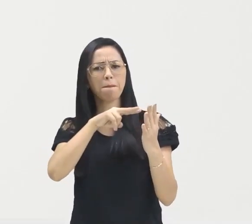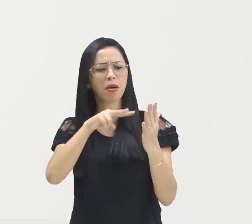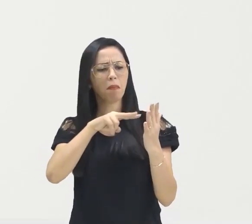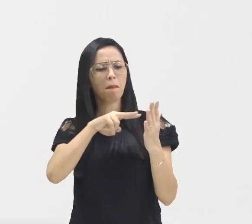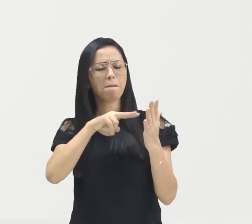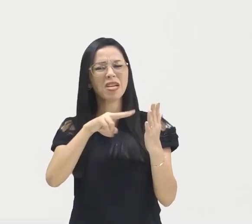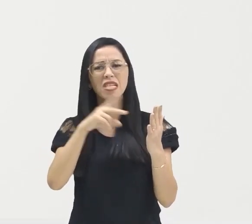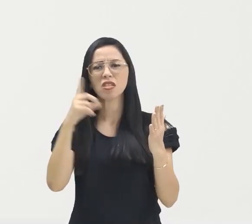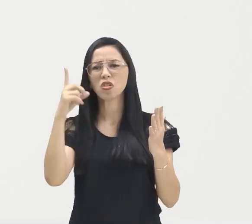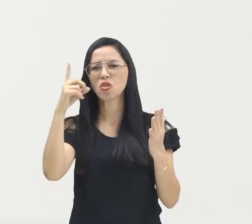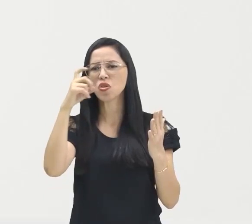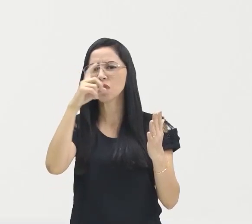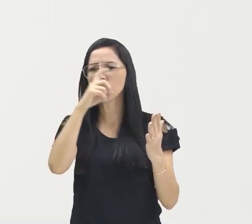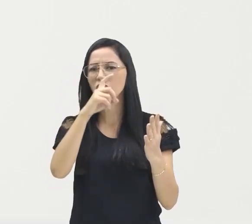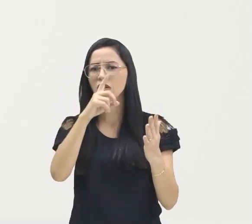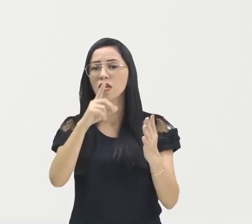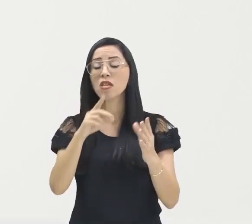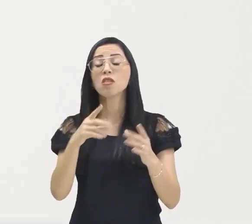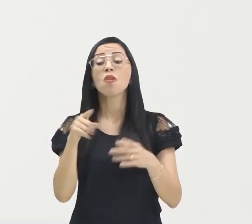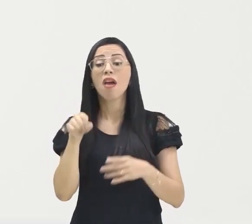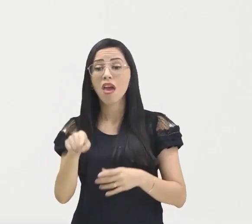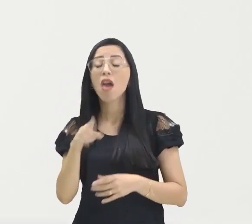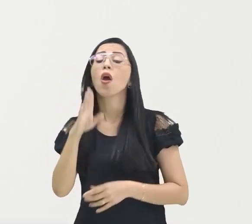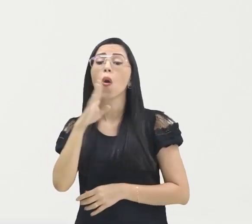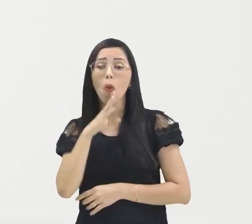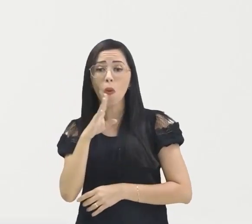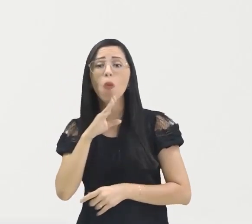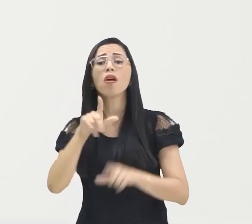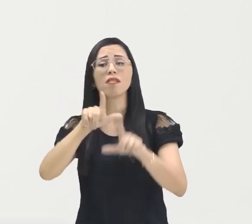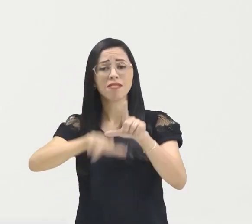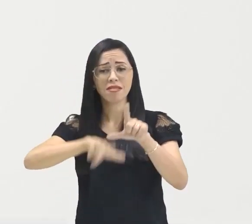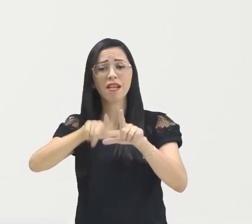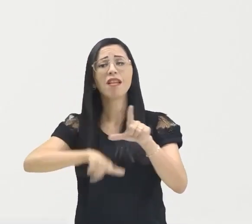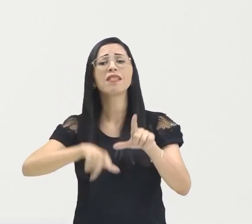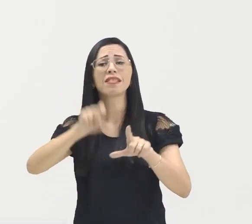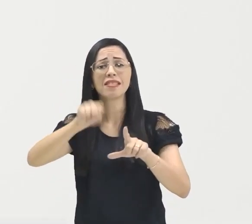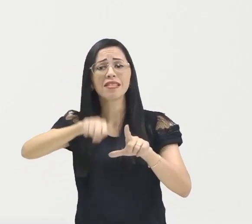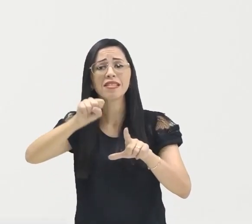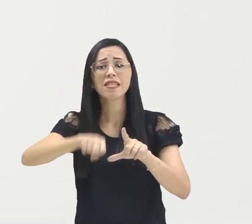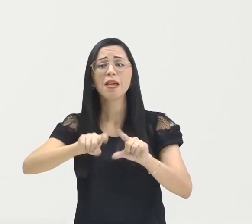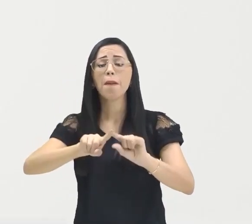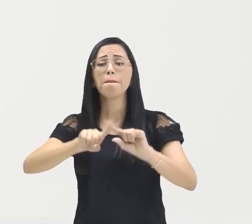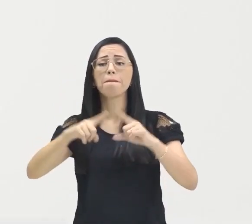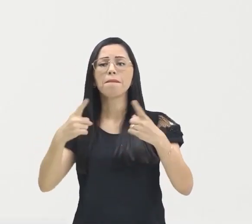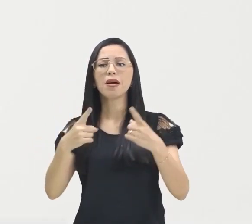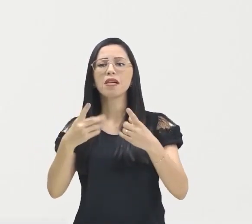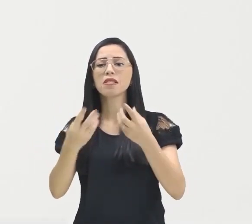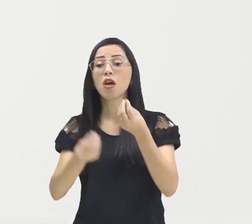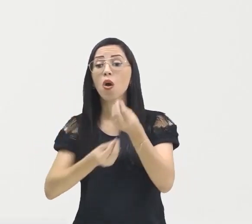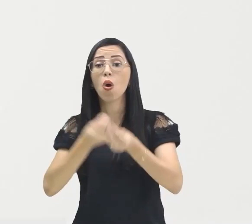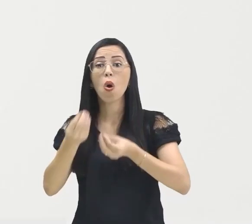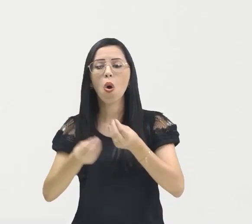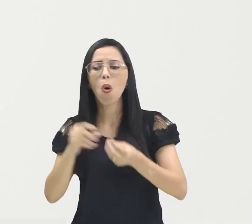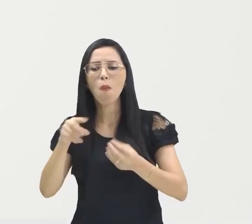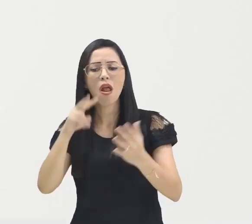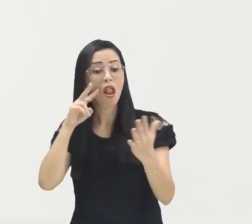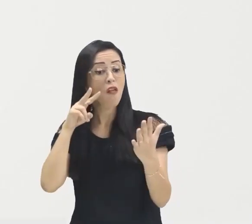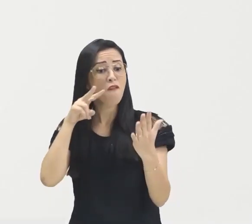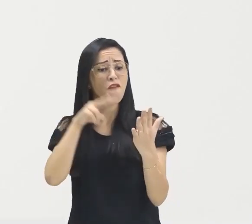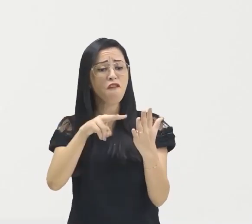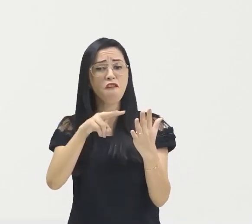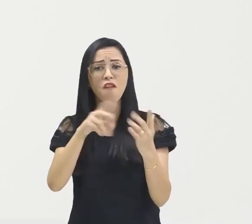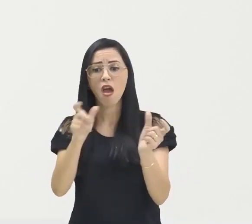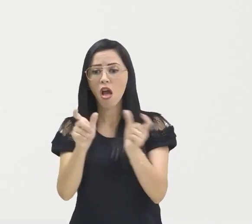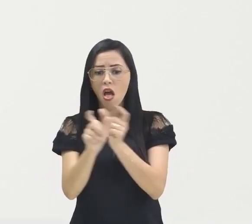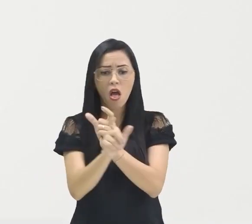não é que ele não sabe o nome daquela letrinha, daquele símbolo. É que realmente como ele vê, a habilidade